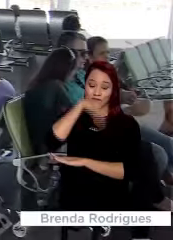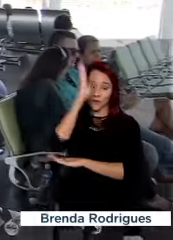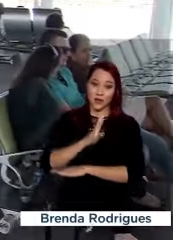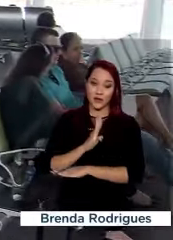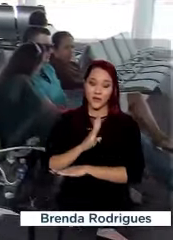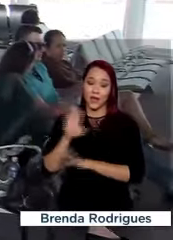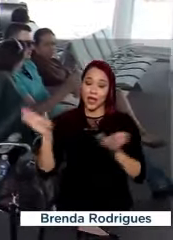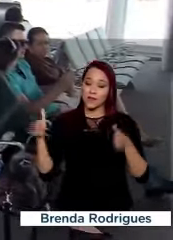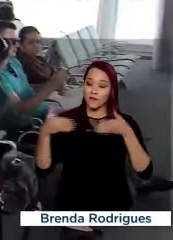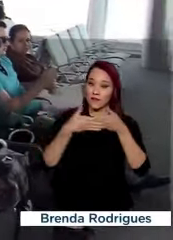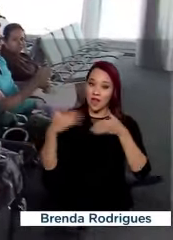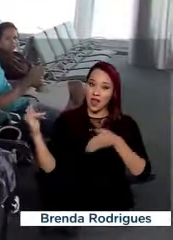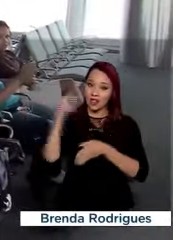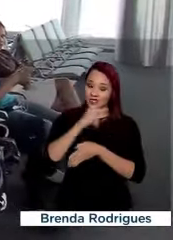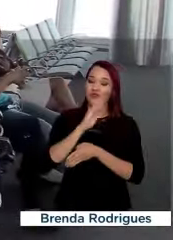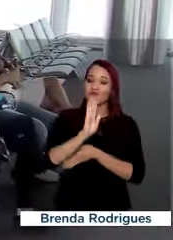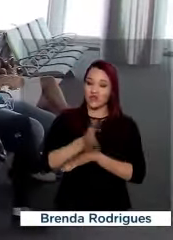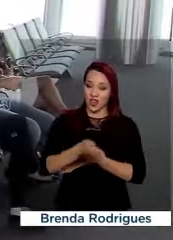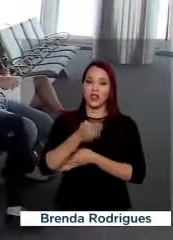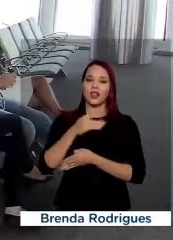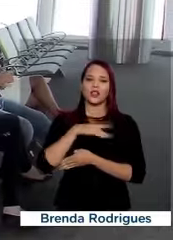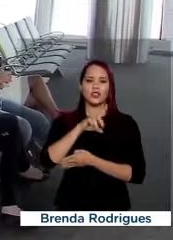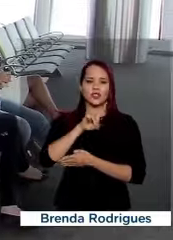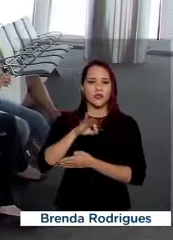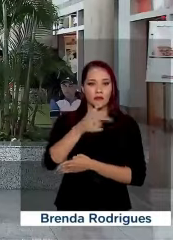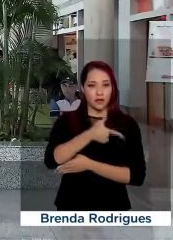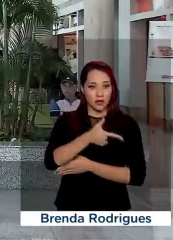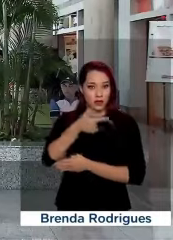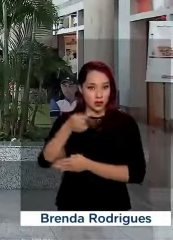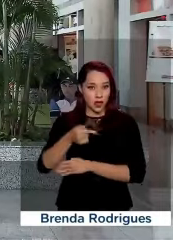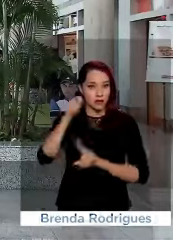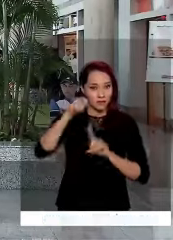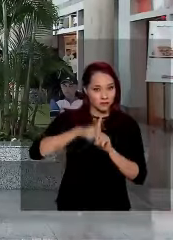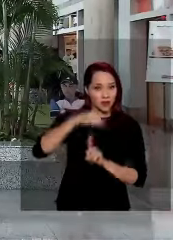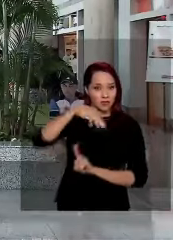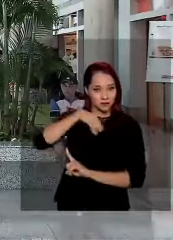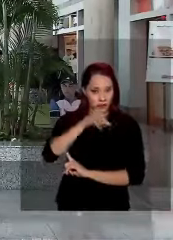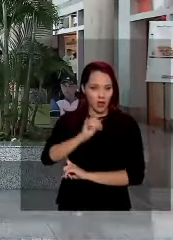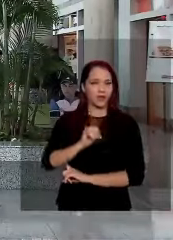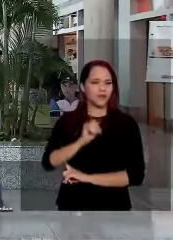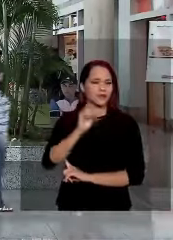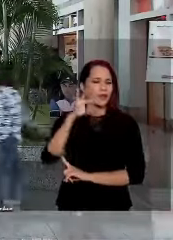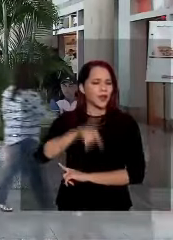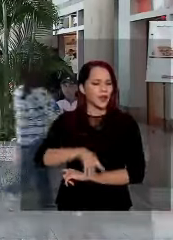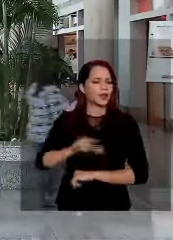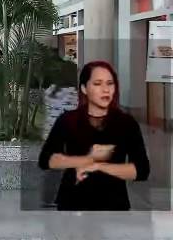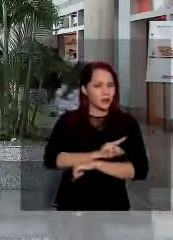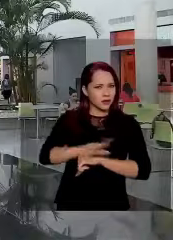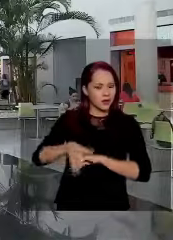Governo restringe por mais um mês a entrada de estrangeiros por vias aéreas determinadas.